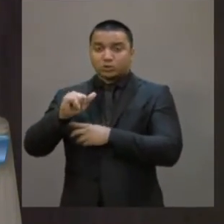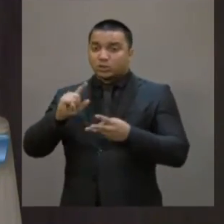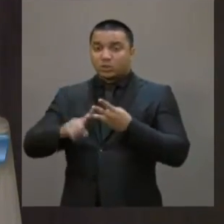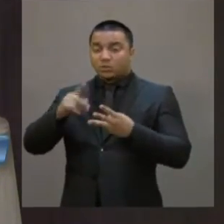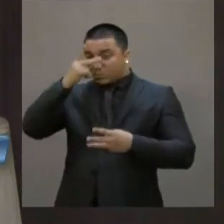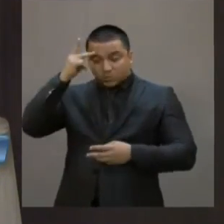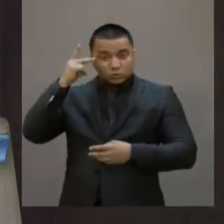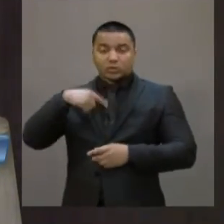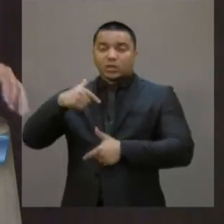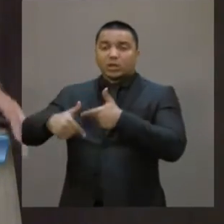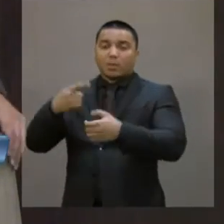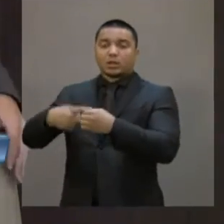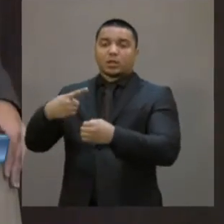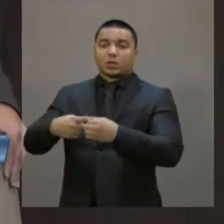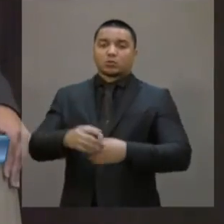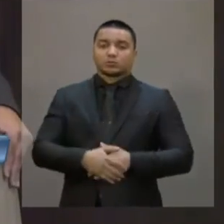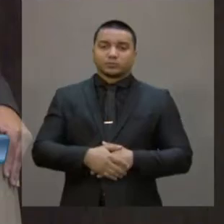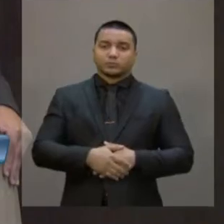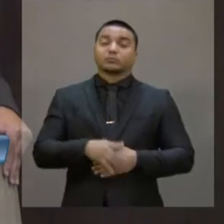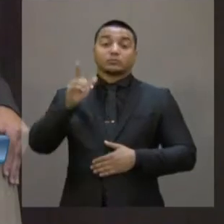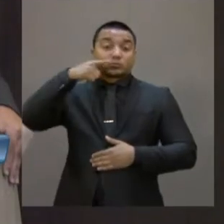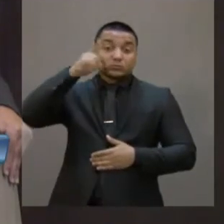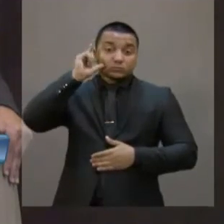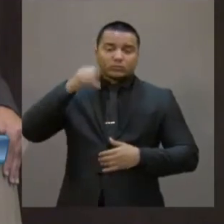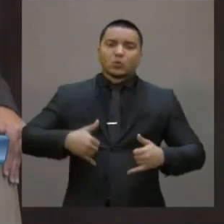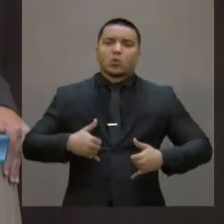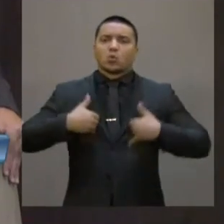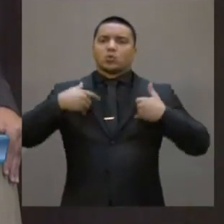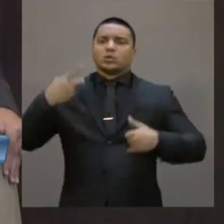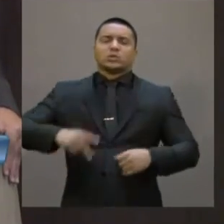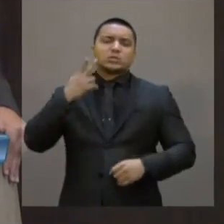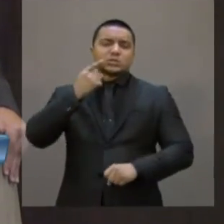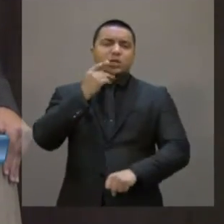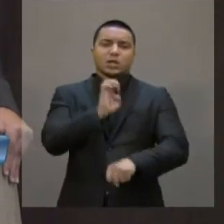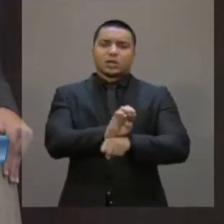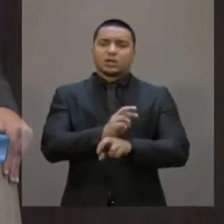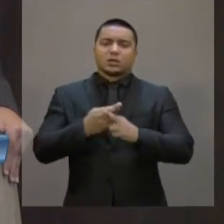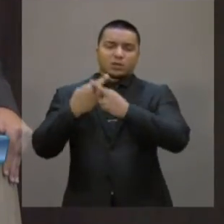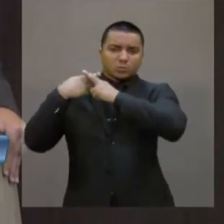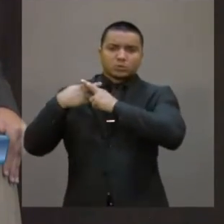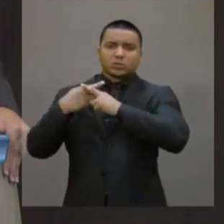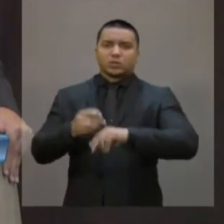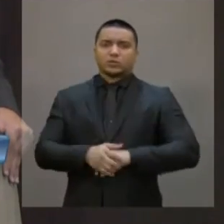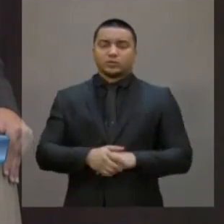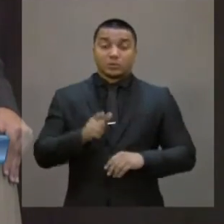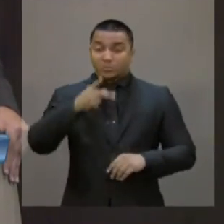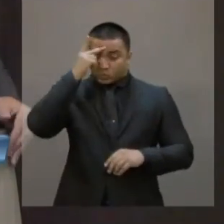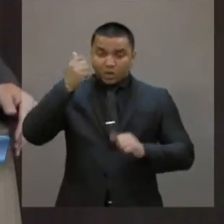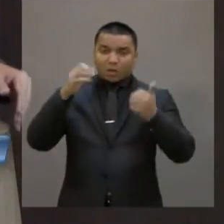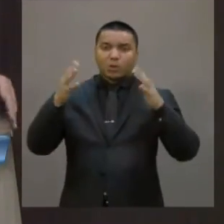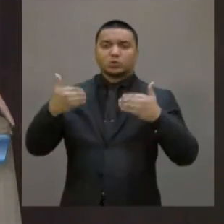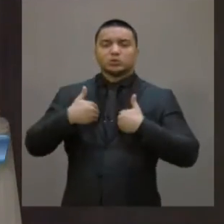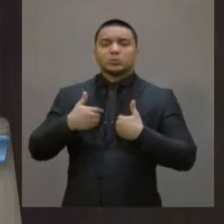camponesa. Ontem eu tive orgulho de ser um parlamentar do Ceará. Nós fomos aplaudidos na